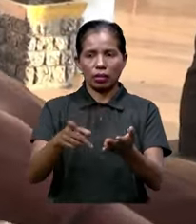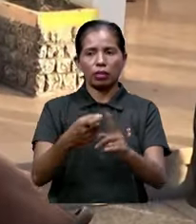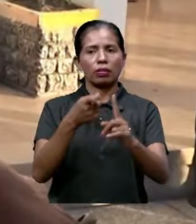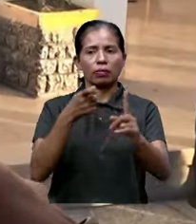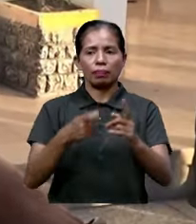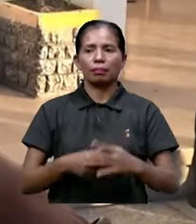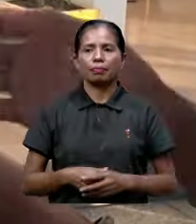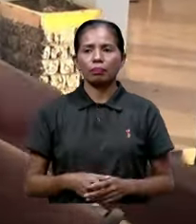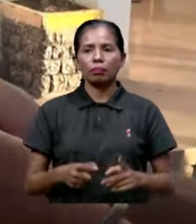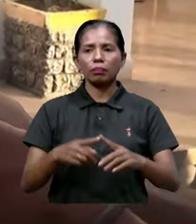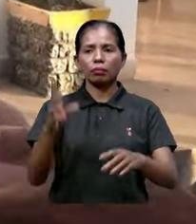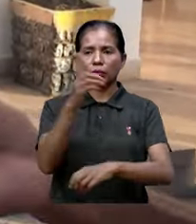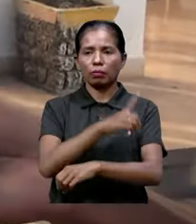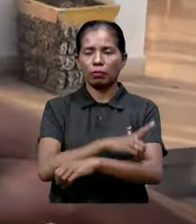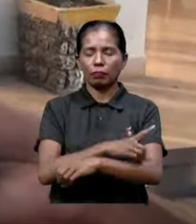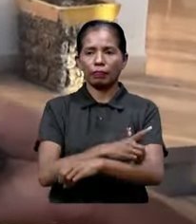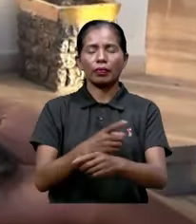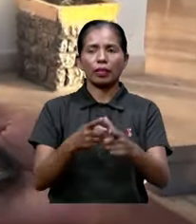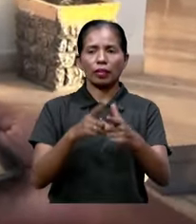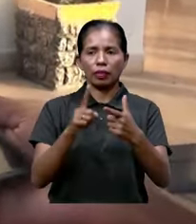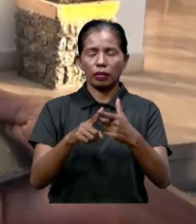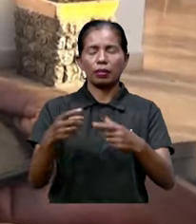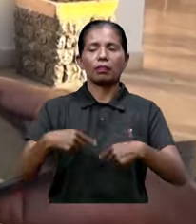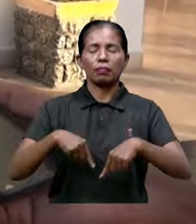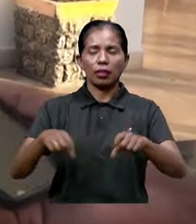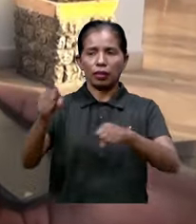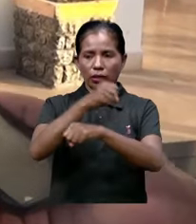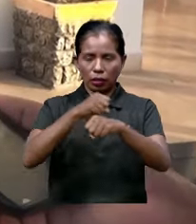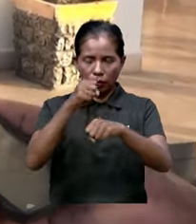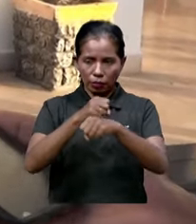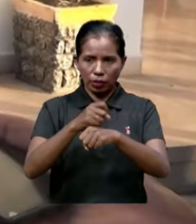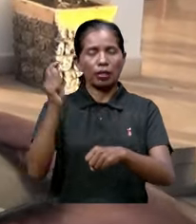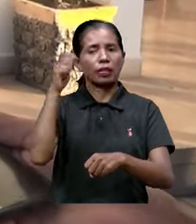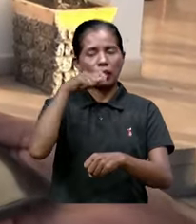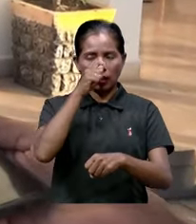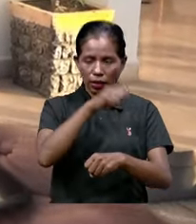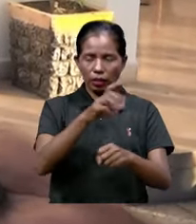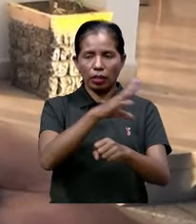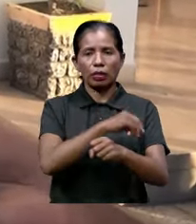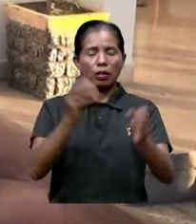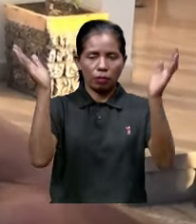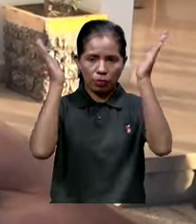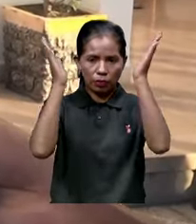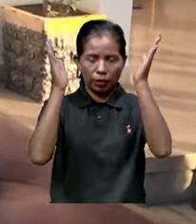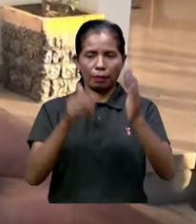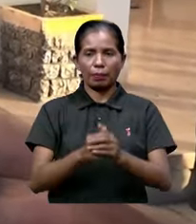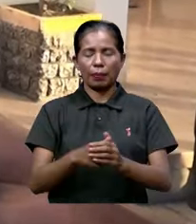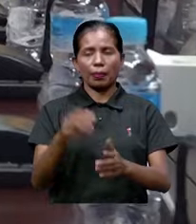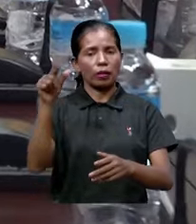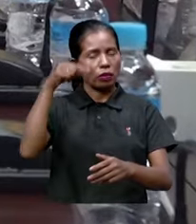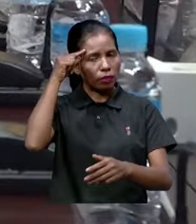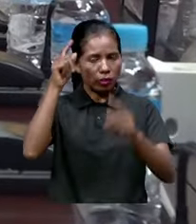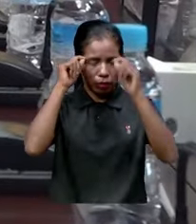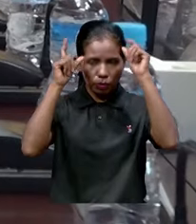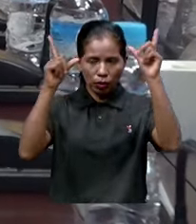roteiro. Hoje, né, é para Singapura, Tailândia, no nosso Brunei. E a fulano maio, né, governo Timor-Leste, o